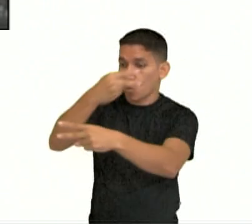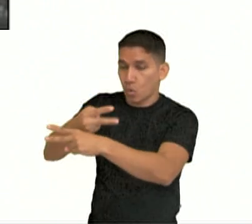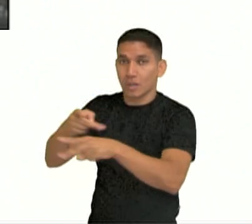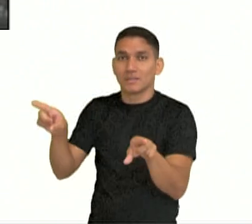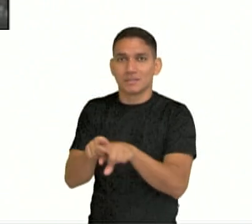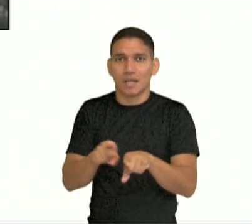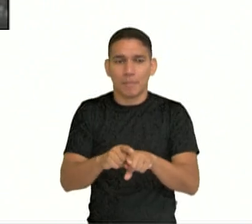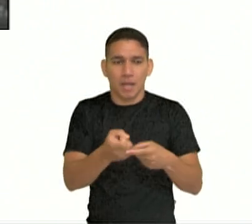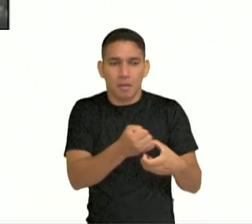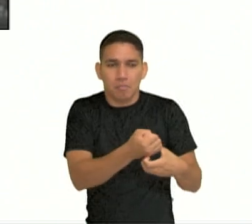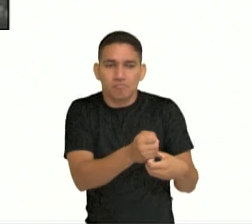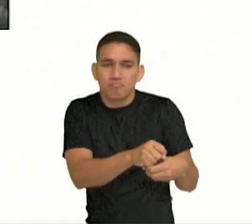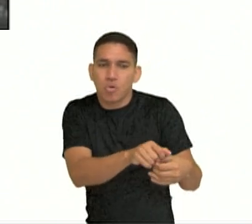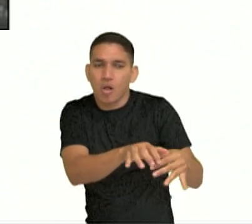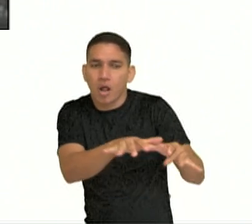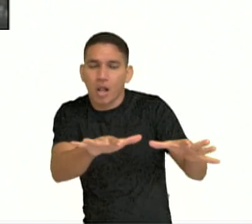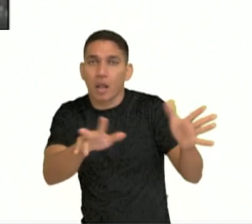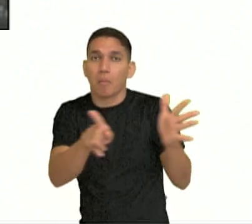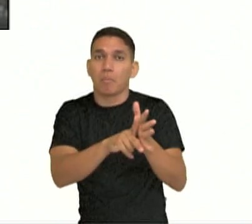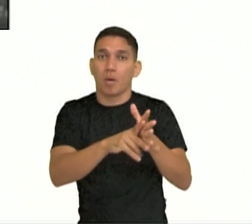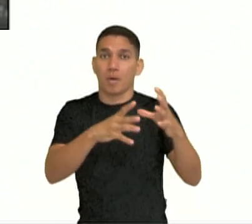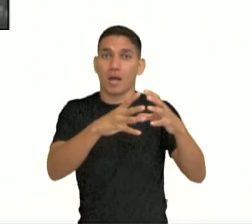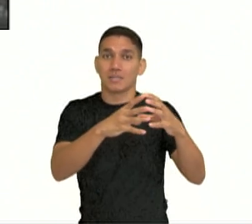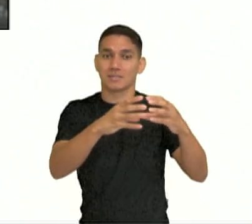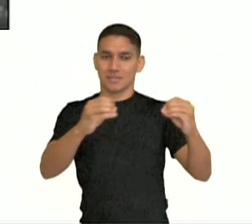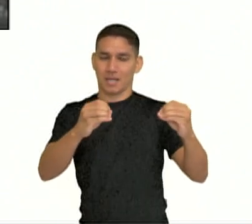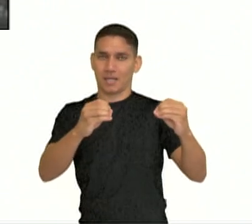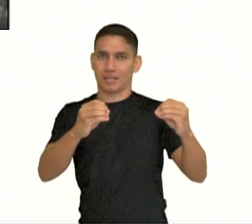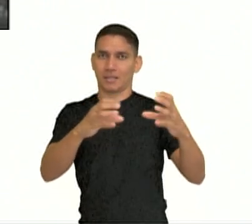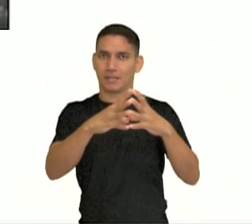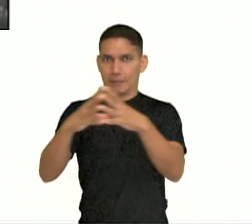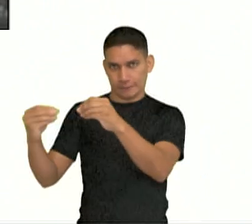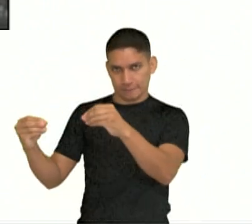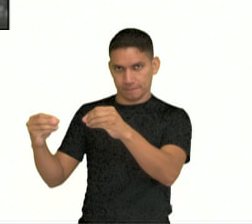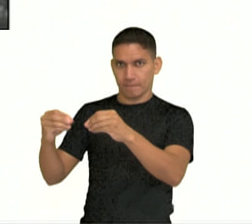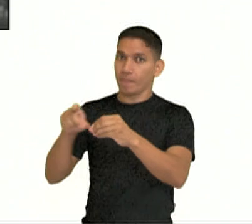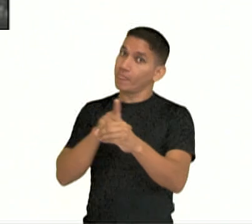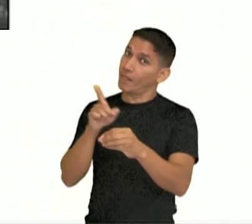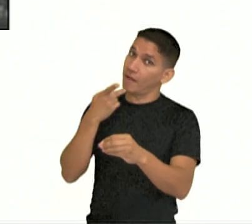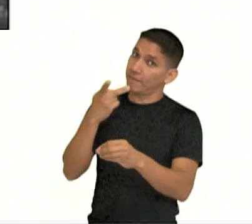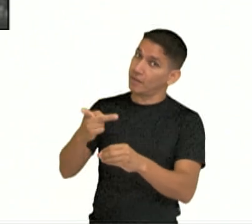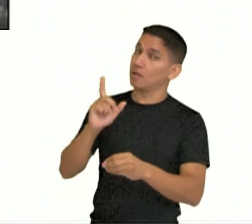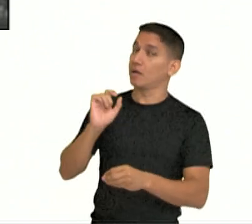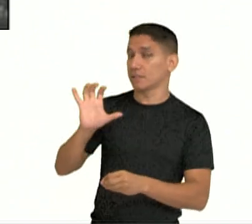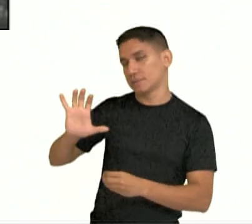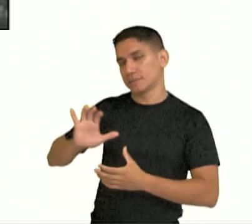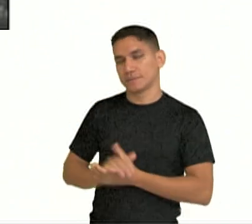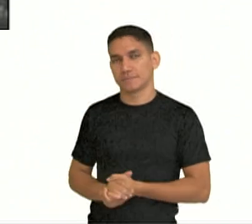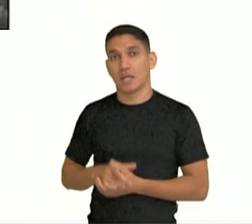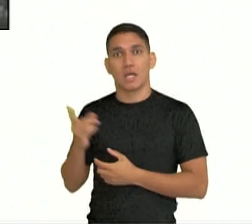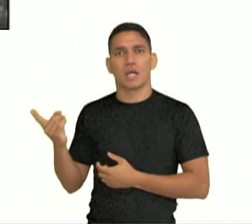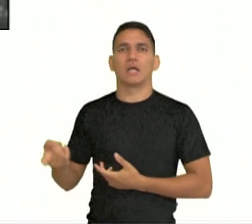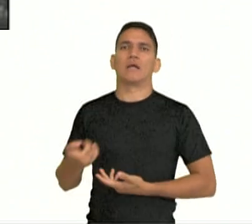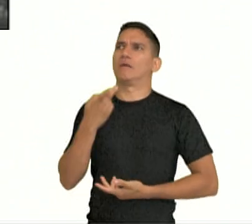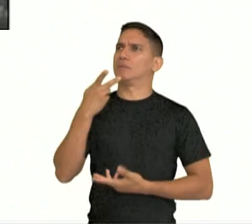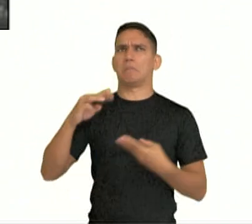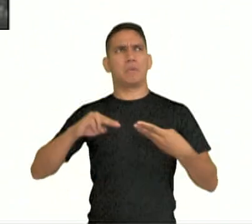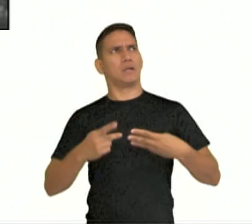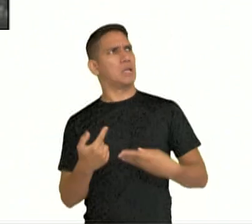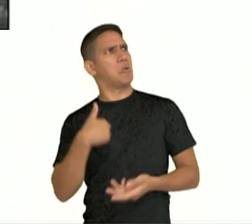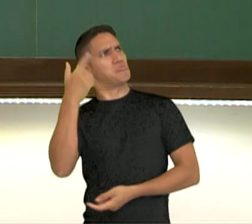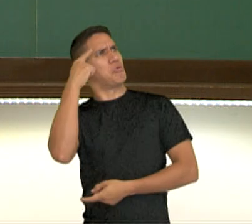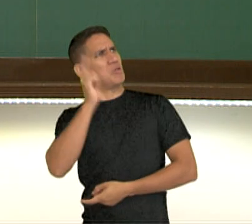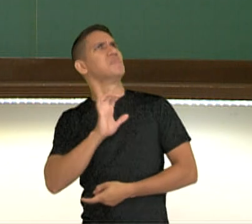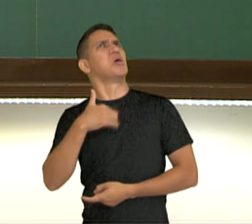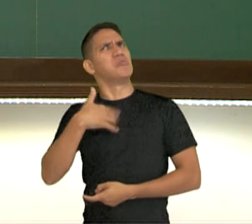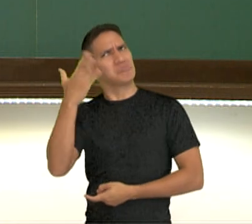pelas células filhas nas divisões meióticas. Ao menos é o que dizem. E daí Mendel ainda fala, né? Caramba, eu nem sabia que sabia